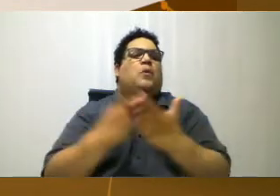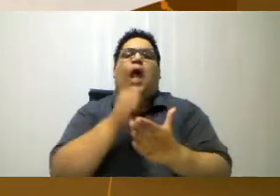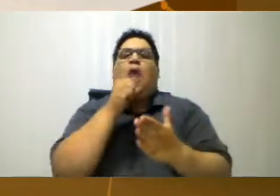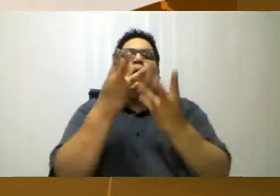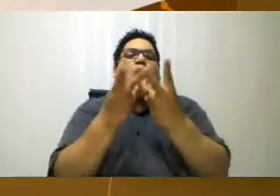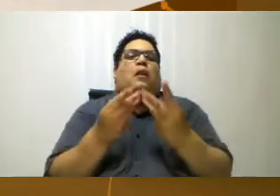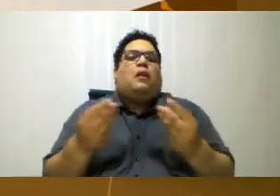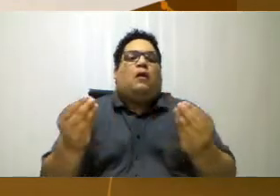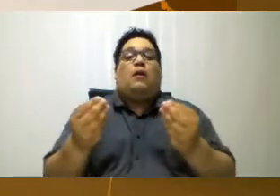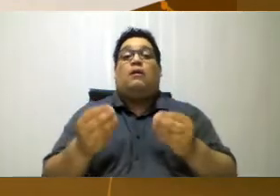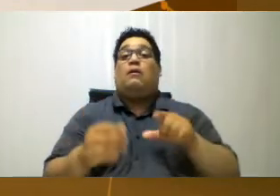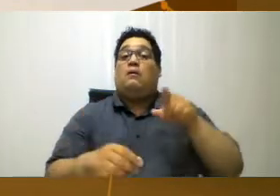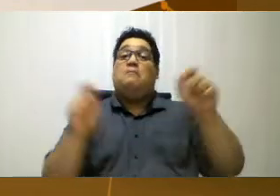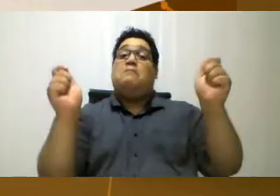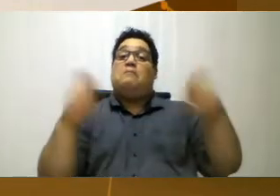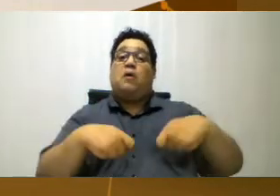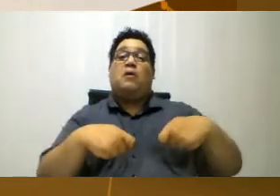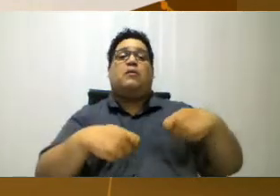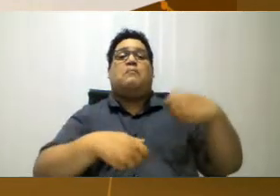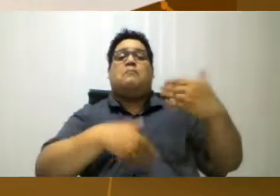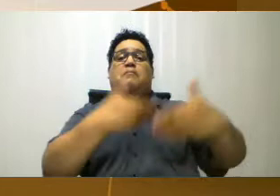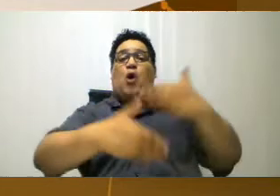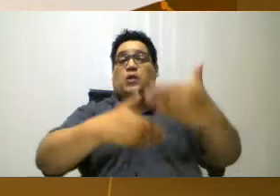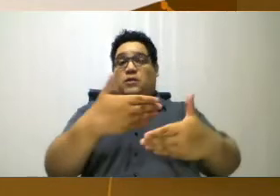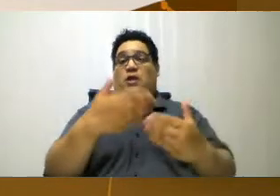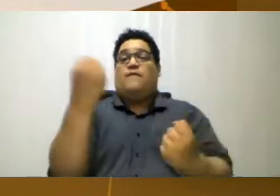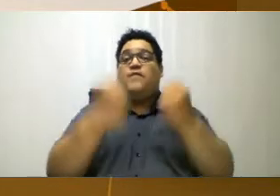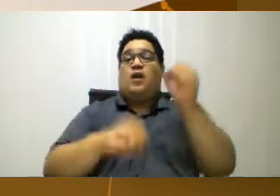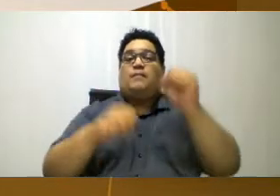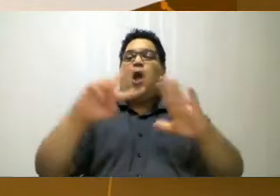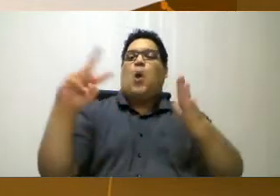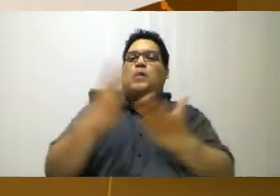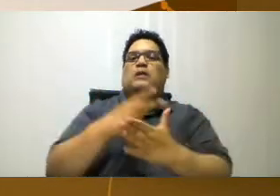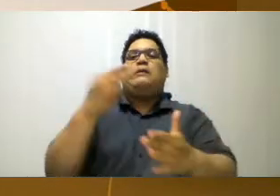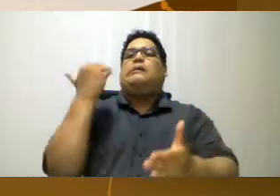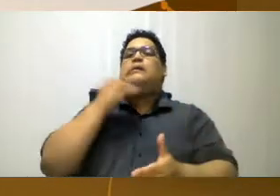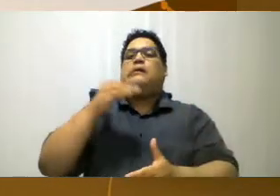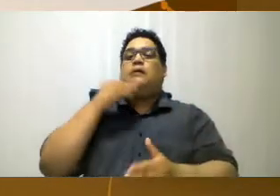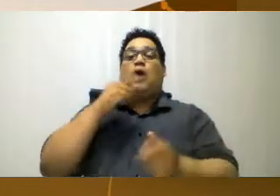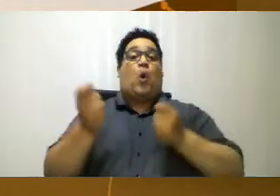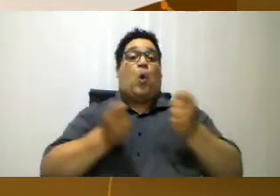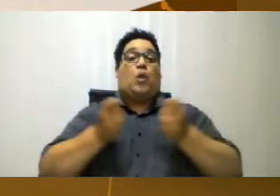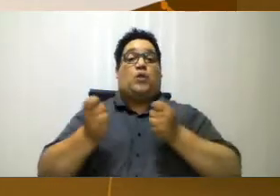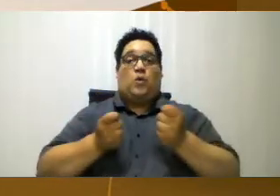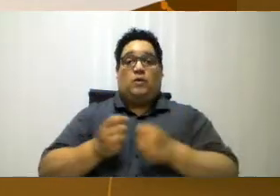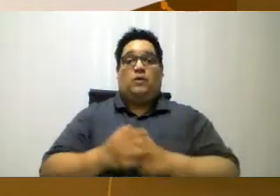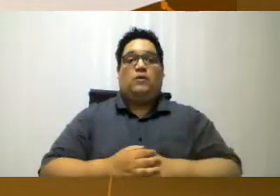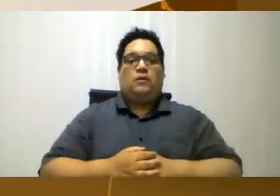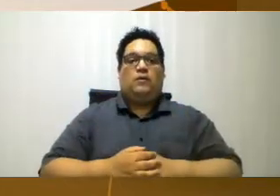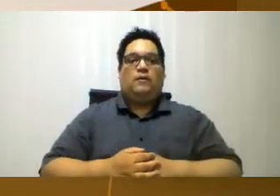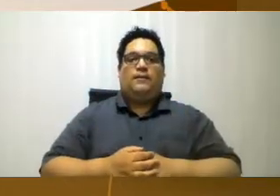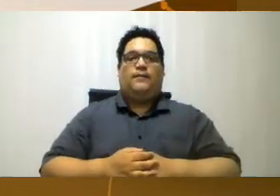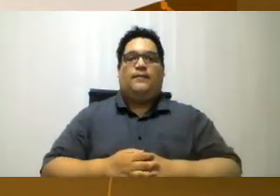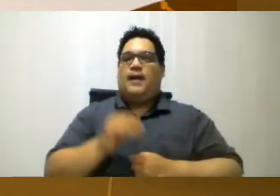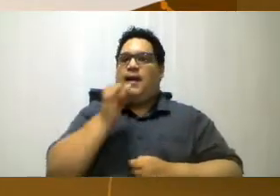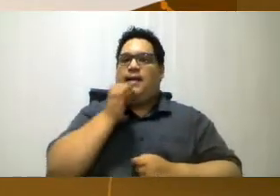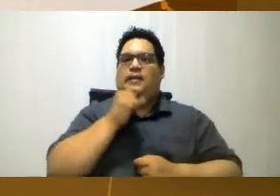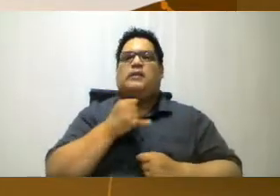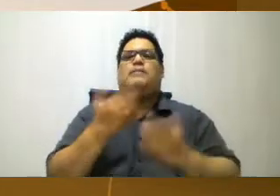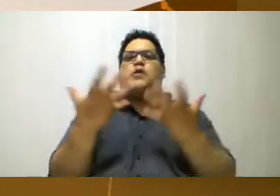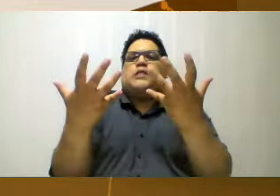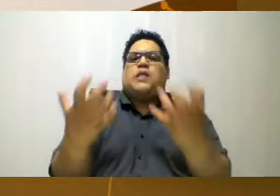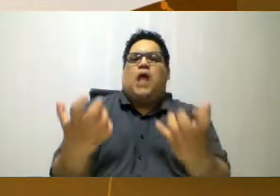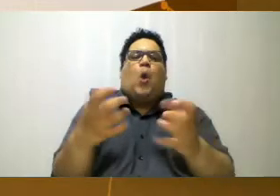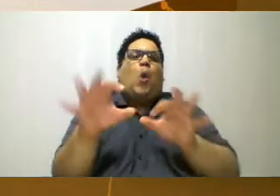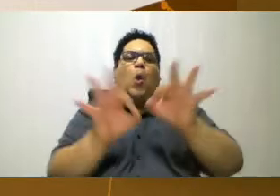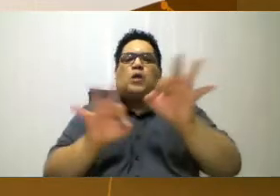contaminação, ela pode ser por um processo fabril, onde teve uma falha no controle, né? então não secaram devidamente